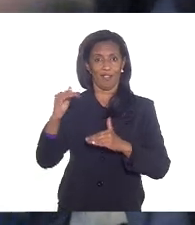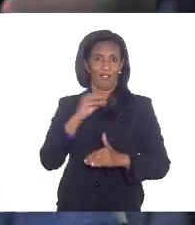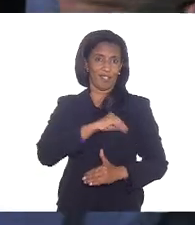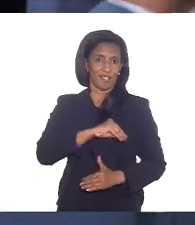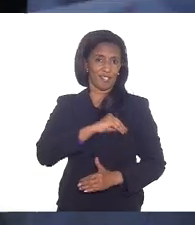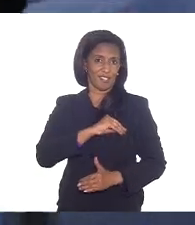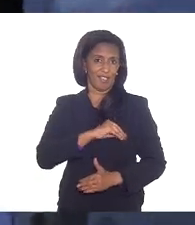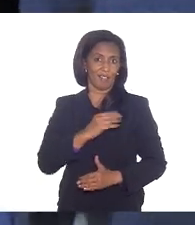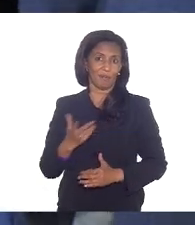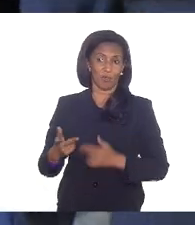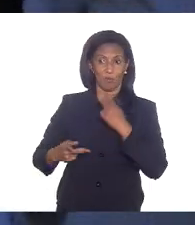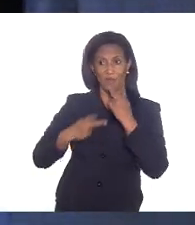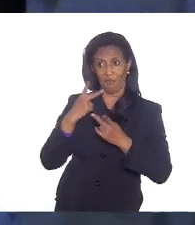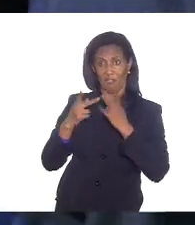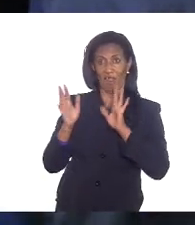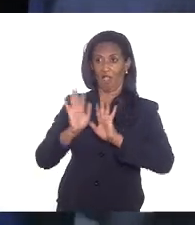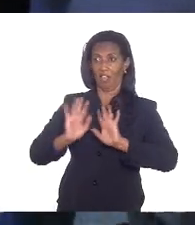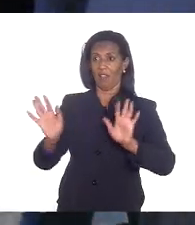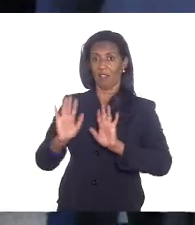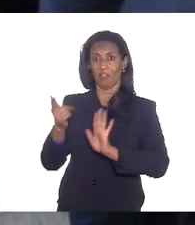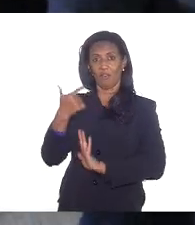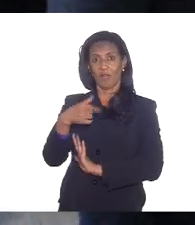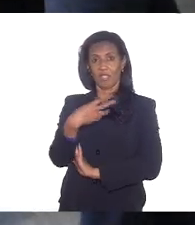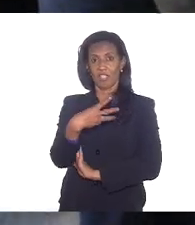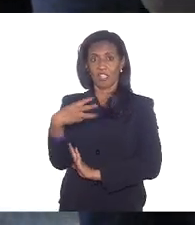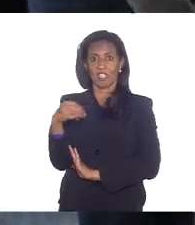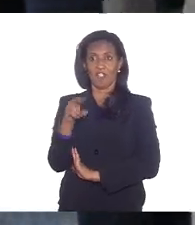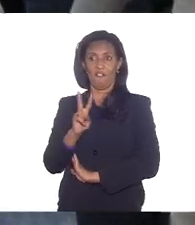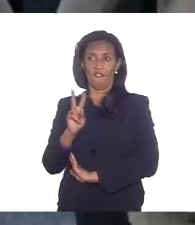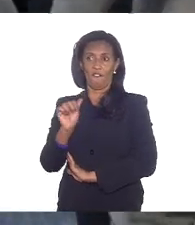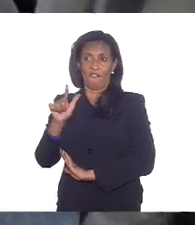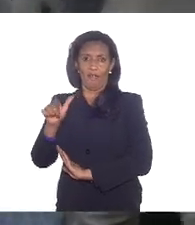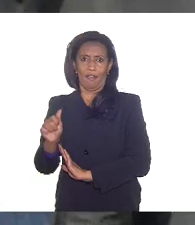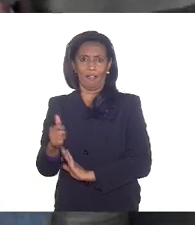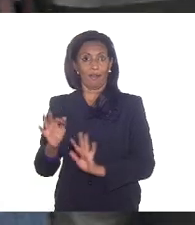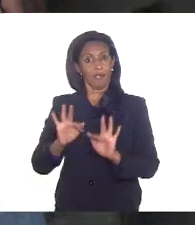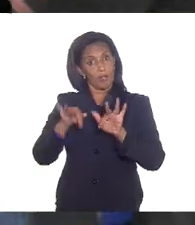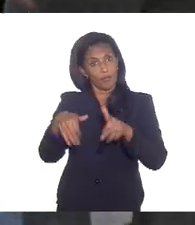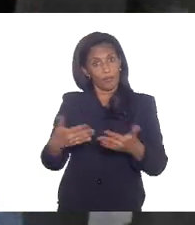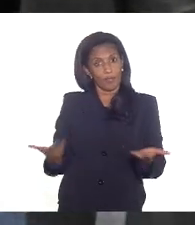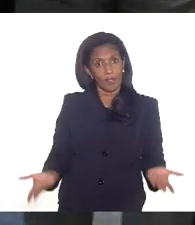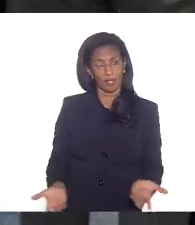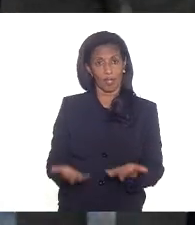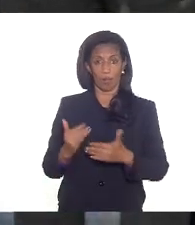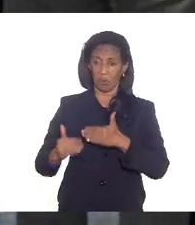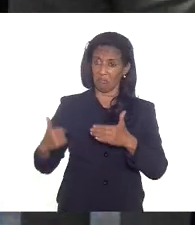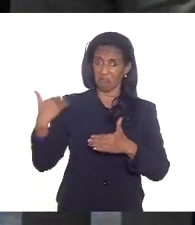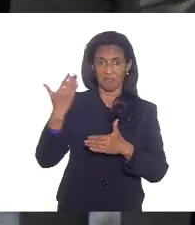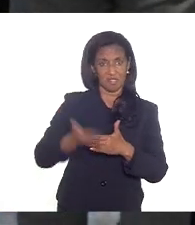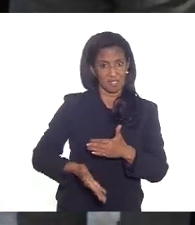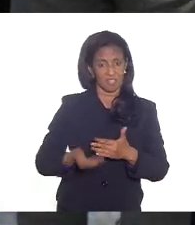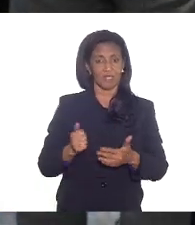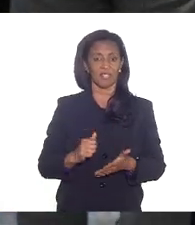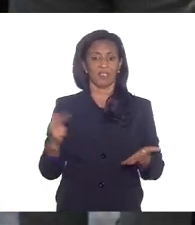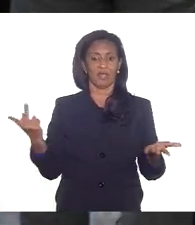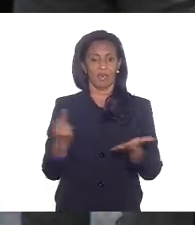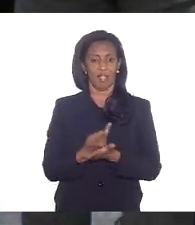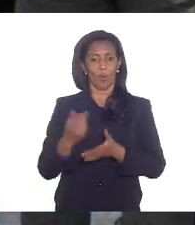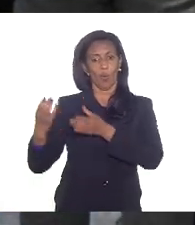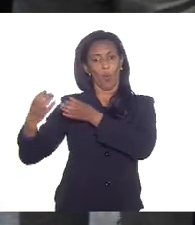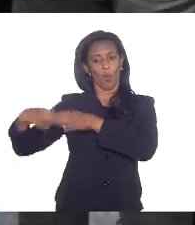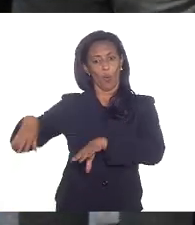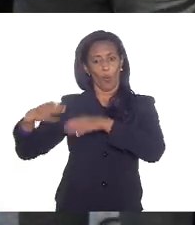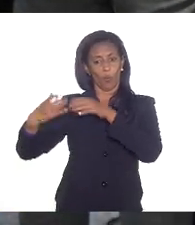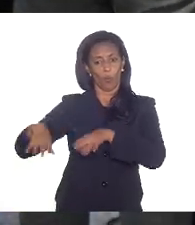salário sob o argumento de não ocuparem 300 cargos vagos e no final das contas logo em seguida houve um